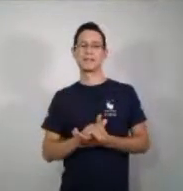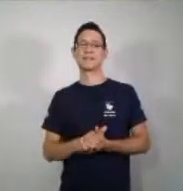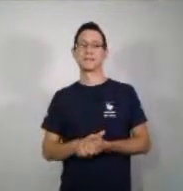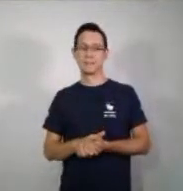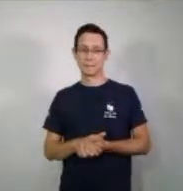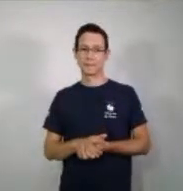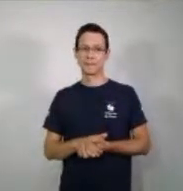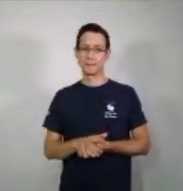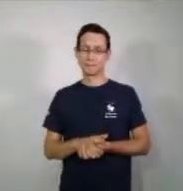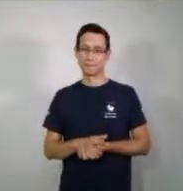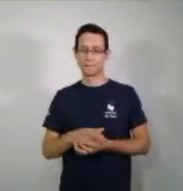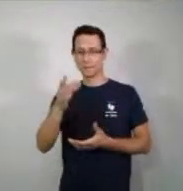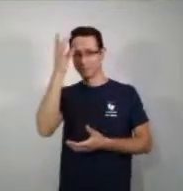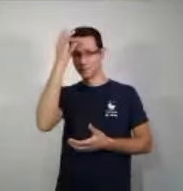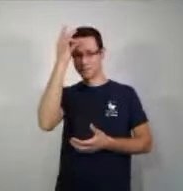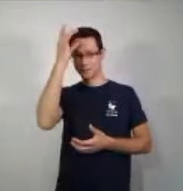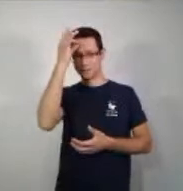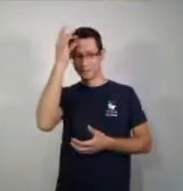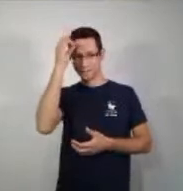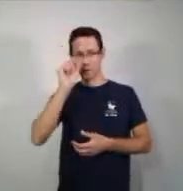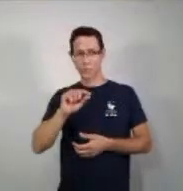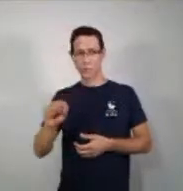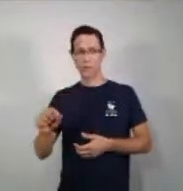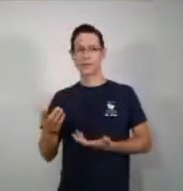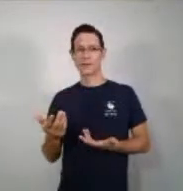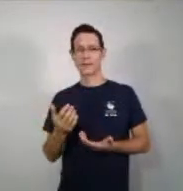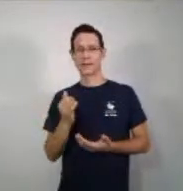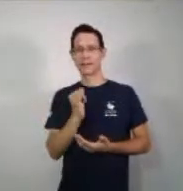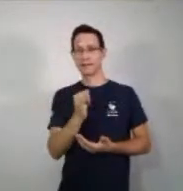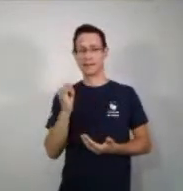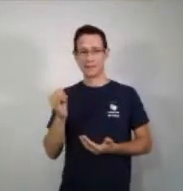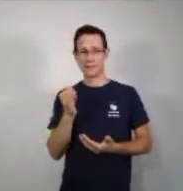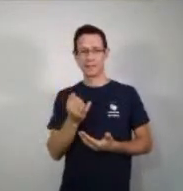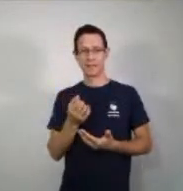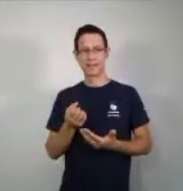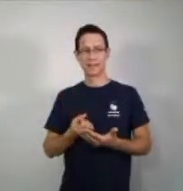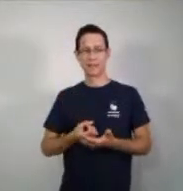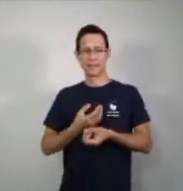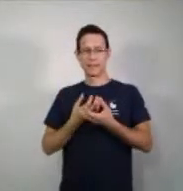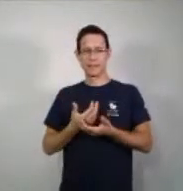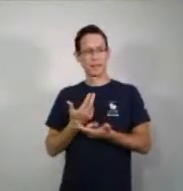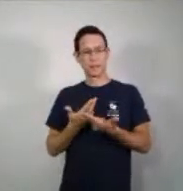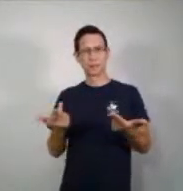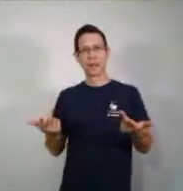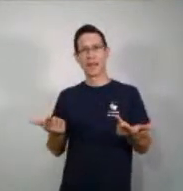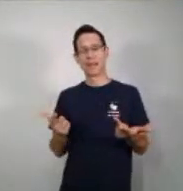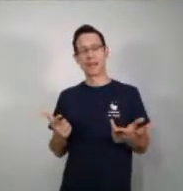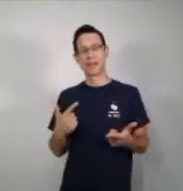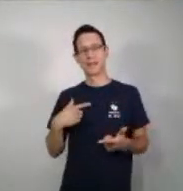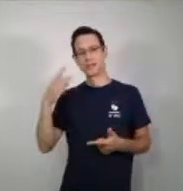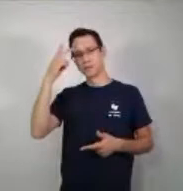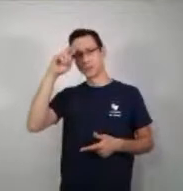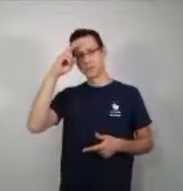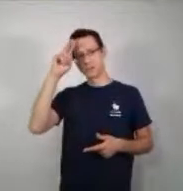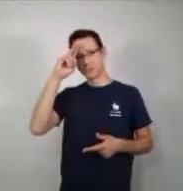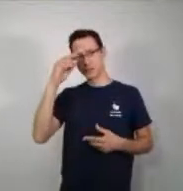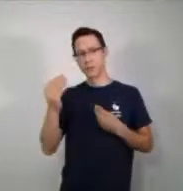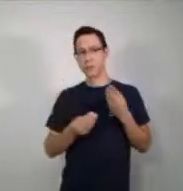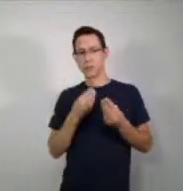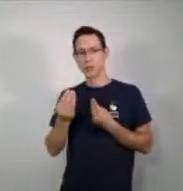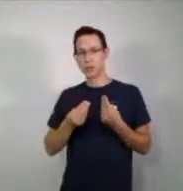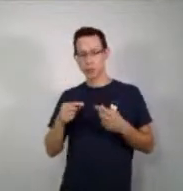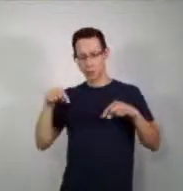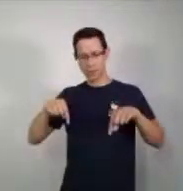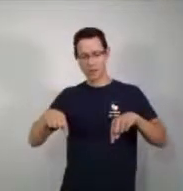sem memória, né, sem essas instituições, a gente não tem história. Sem história, a gente não tem presente e a gente